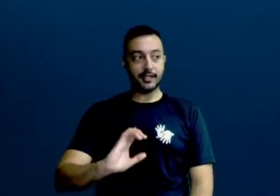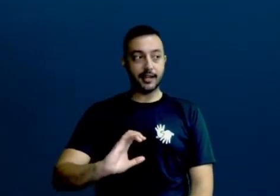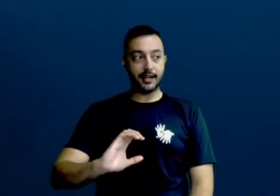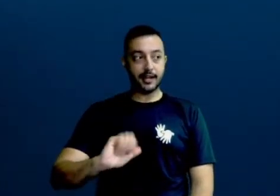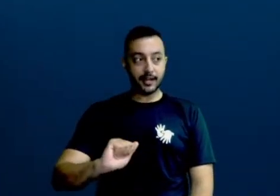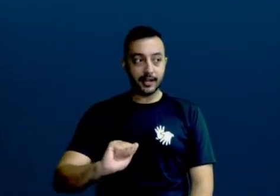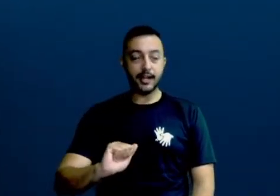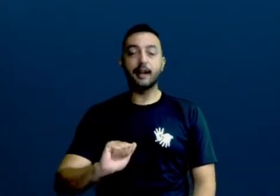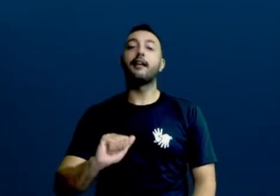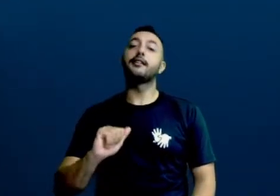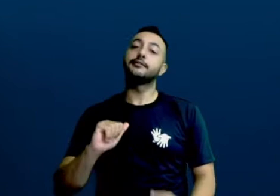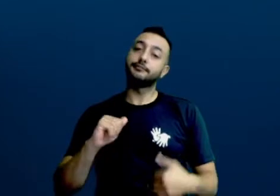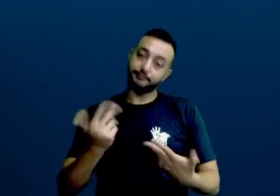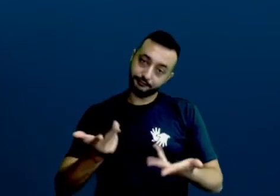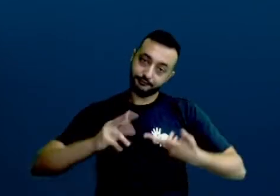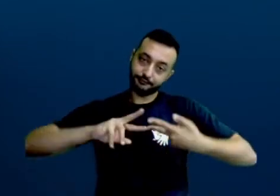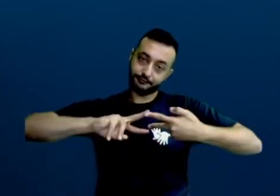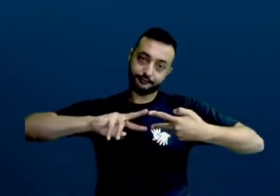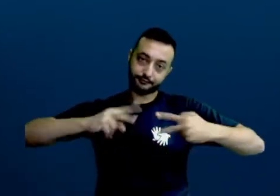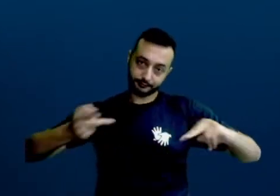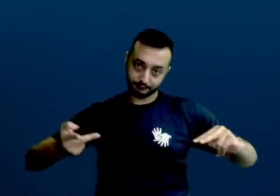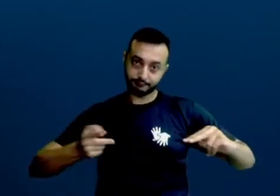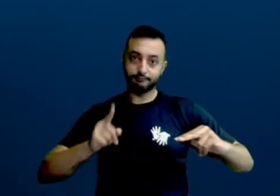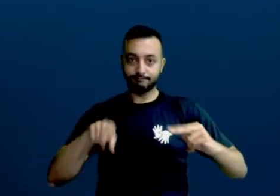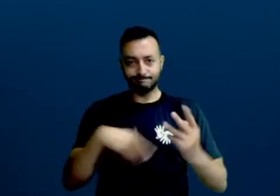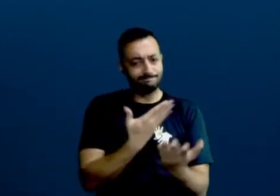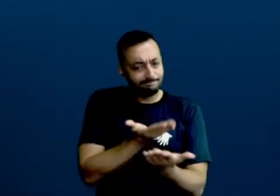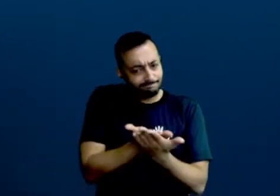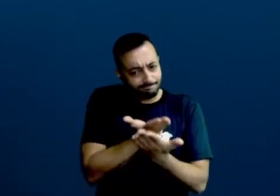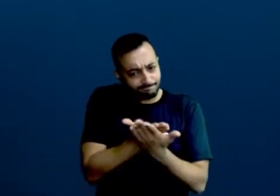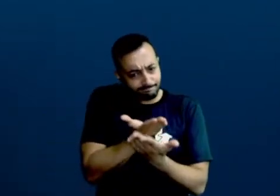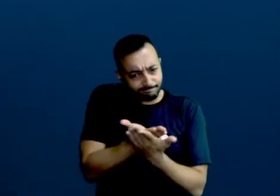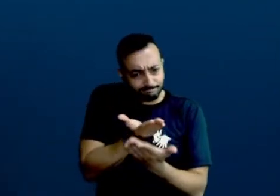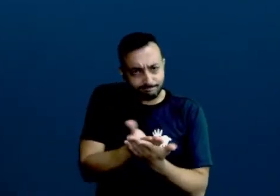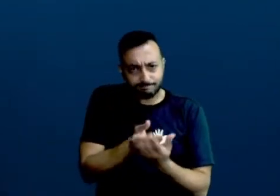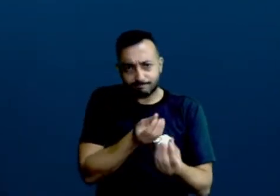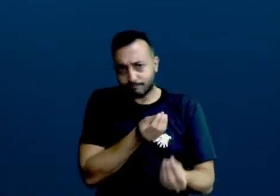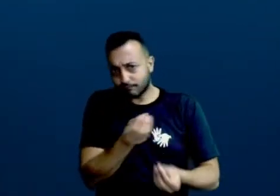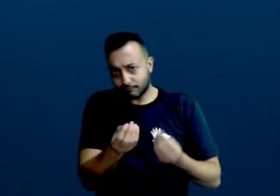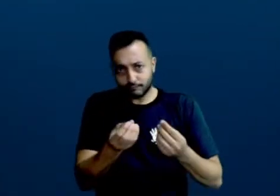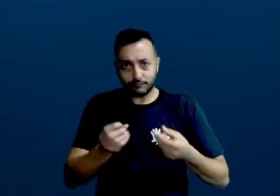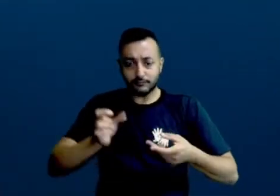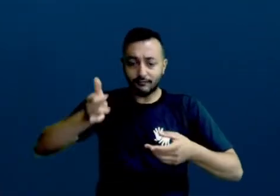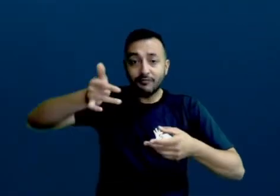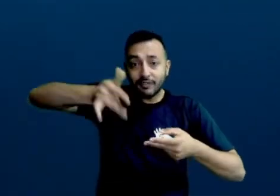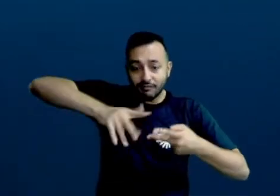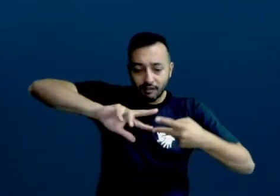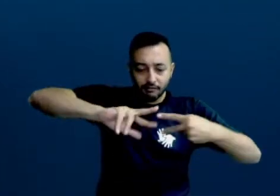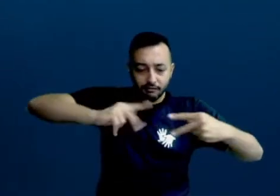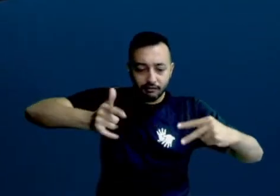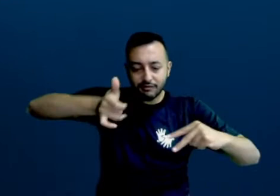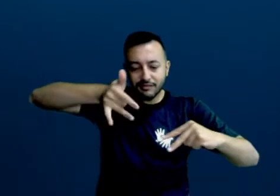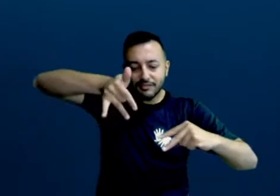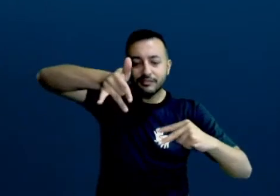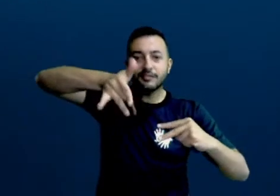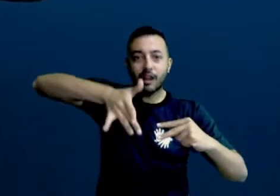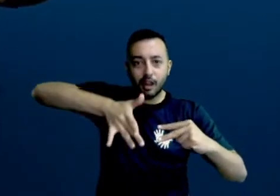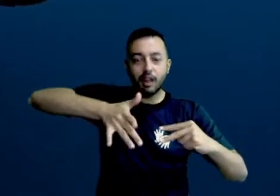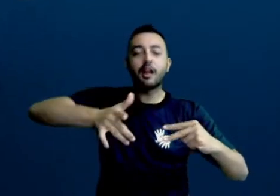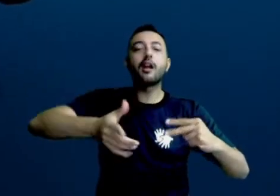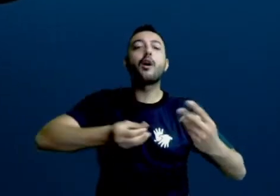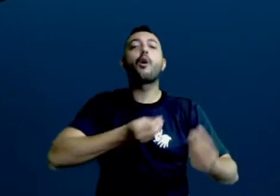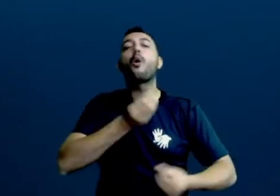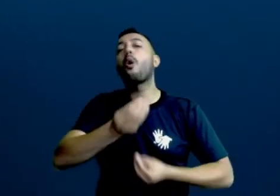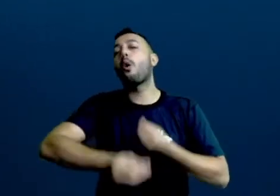sendo um campo a área que vai estar estudando a sobre os genes Tá certo e esse genes vão